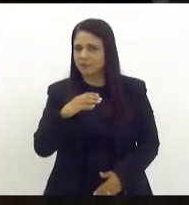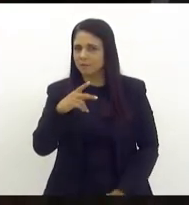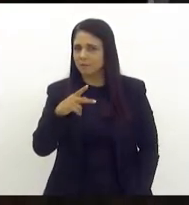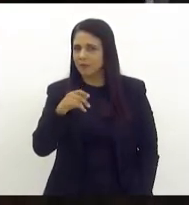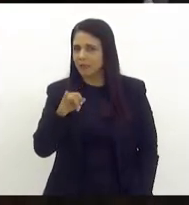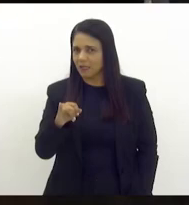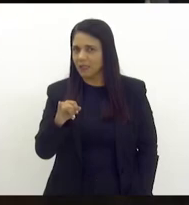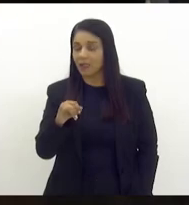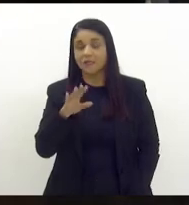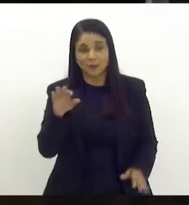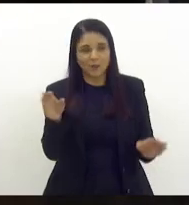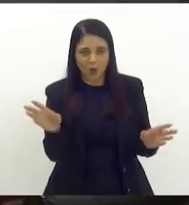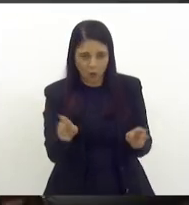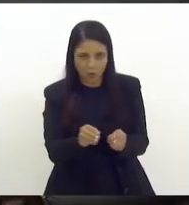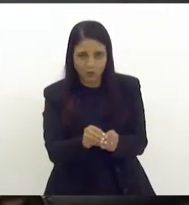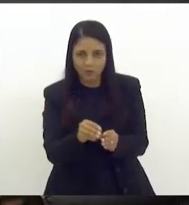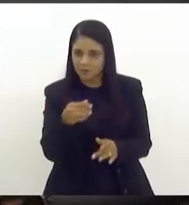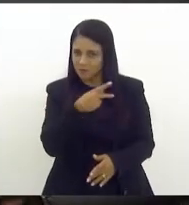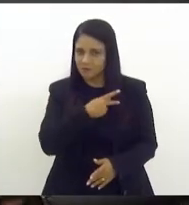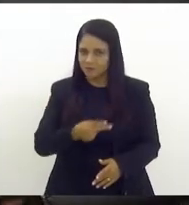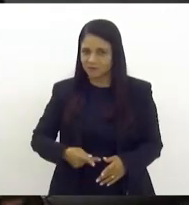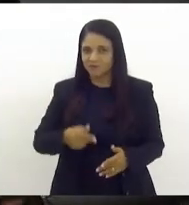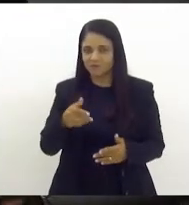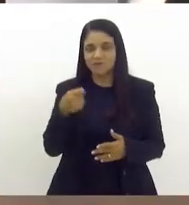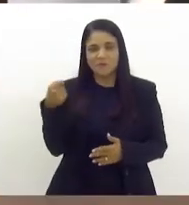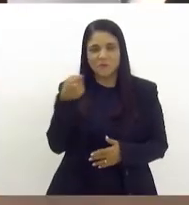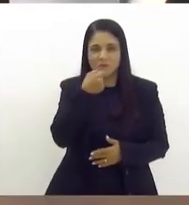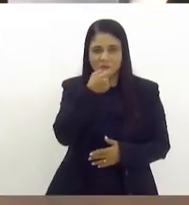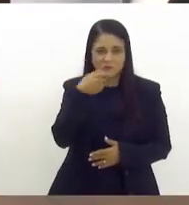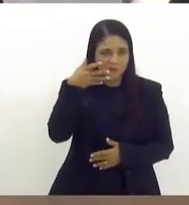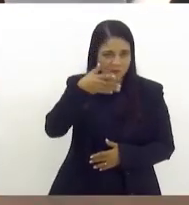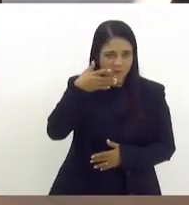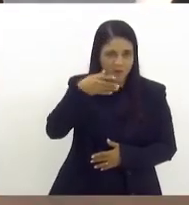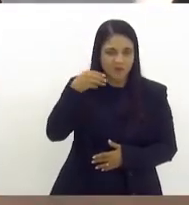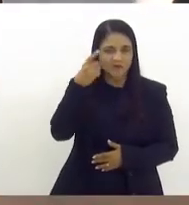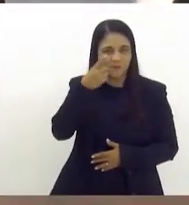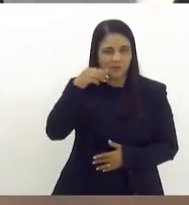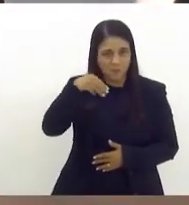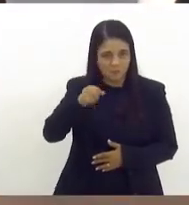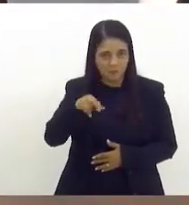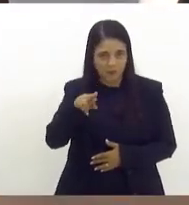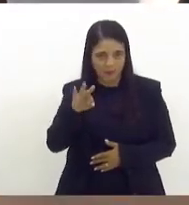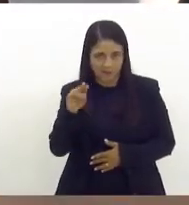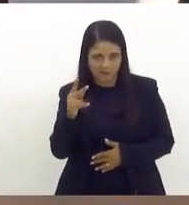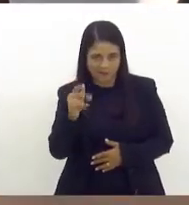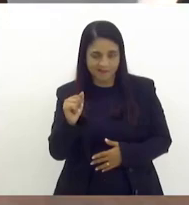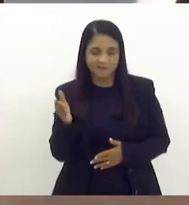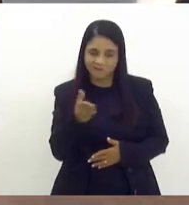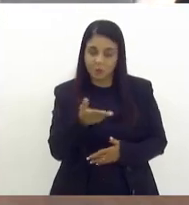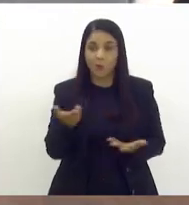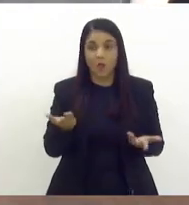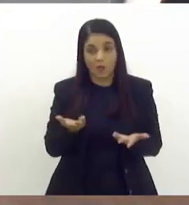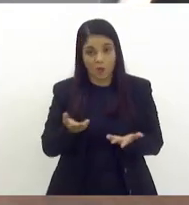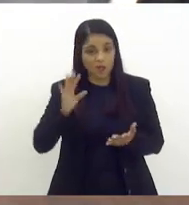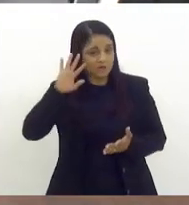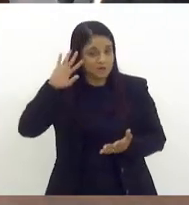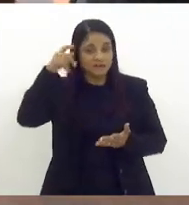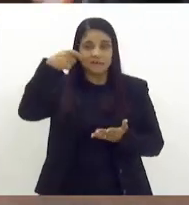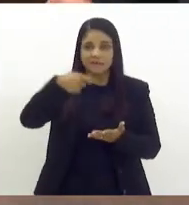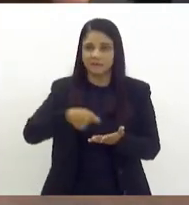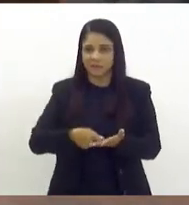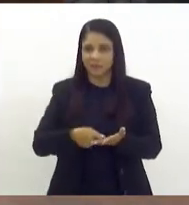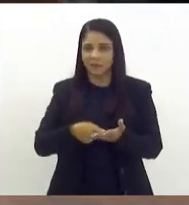só para concluir aqui porque o CD a parte a deputada Marta Rocha né E aí você tem uma decisão do magistrado